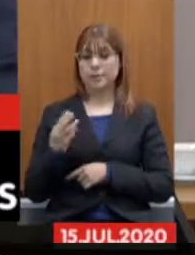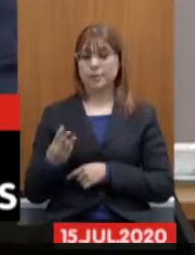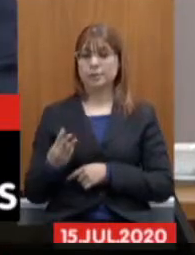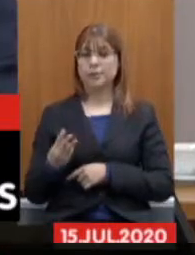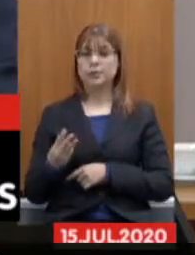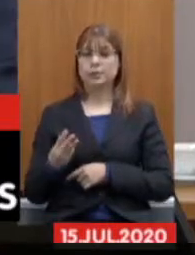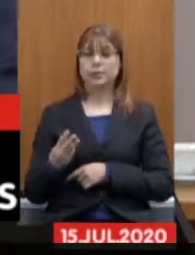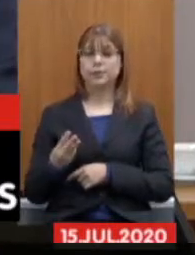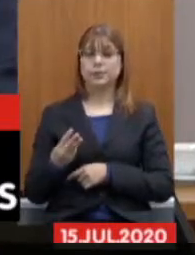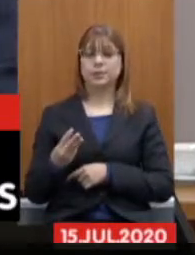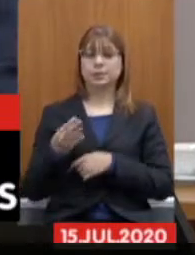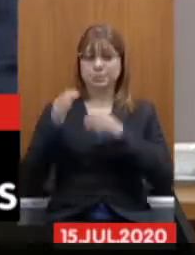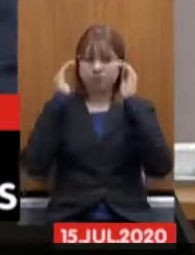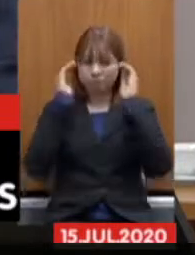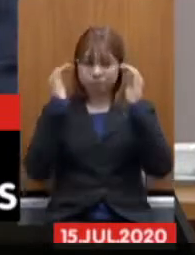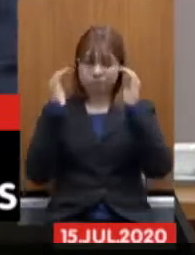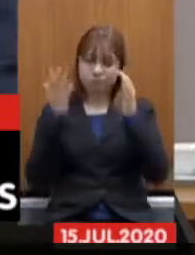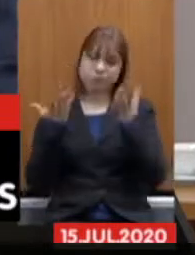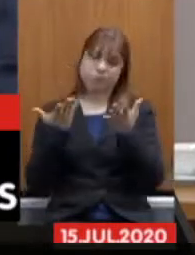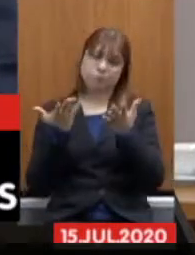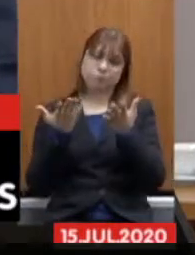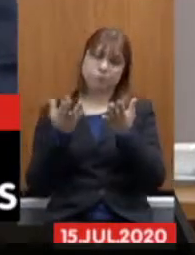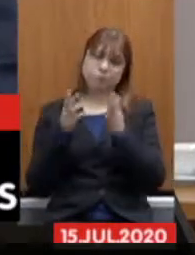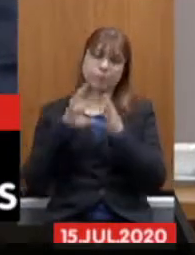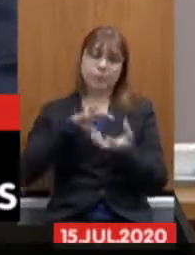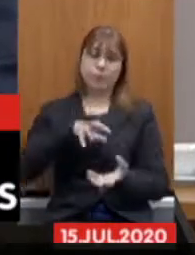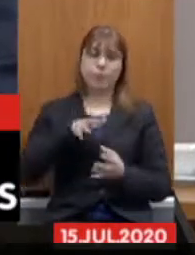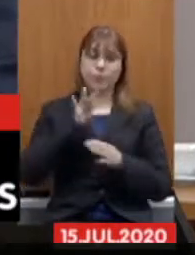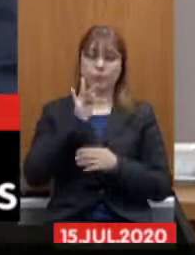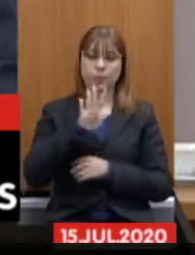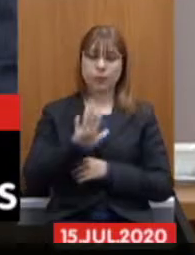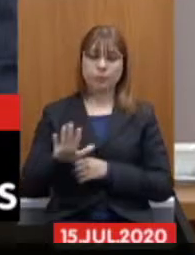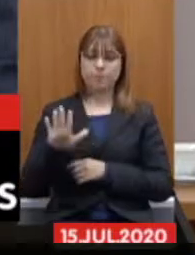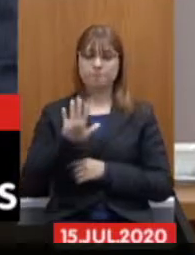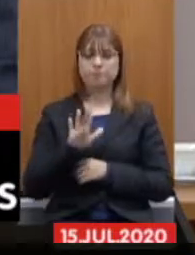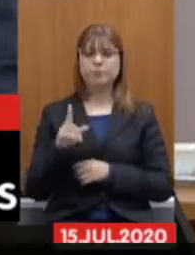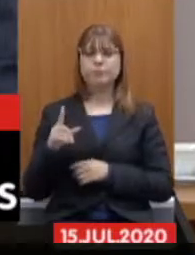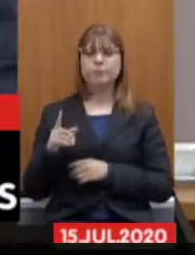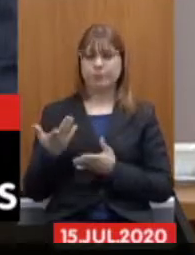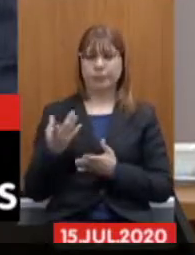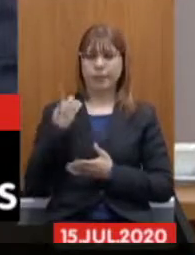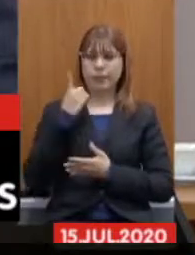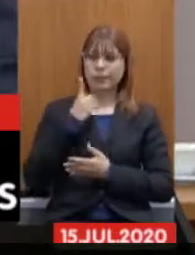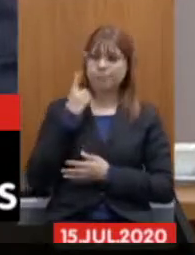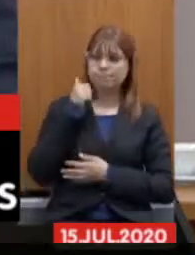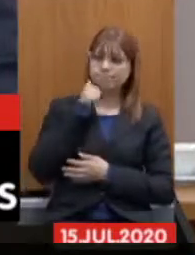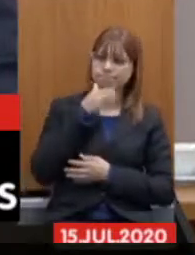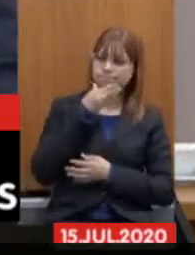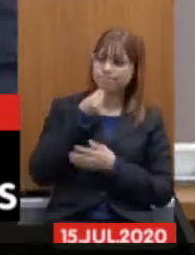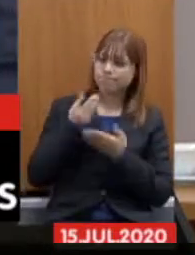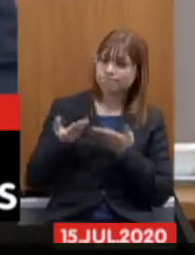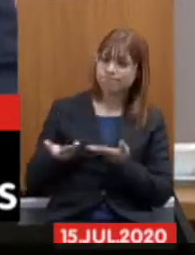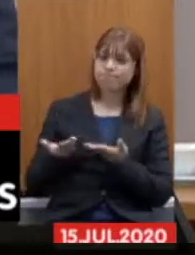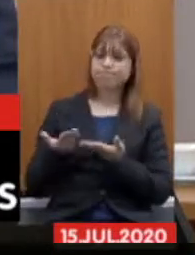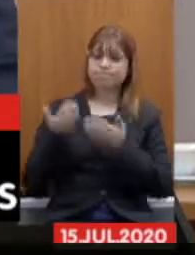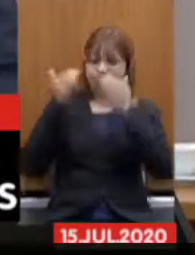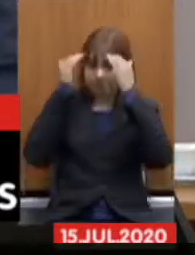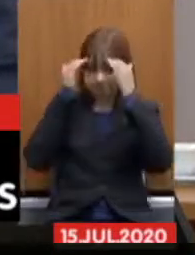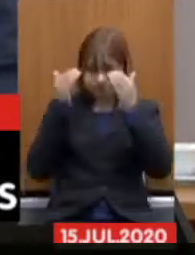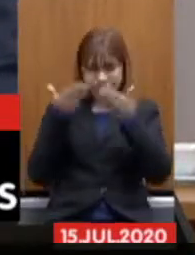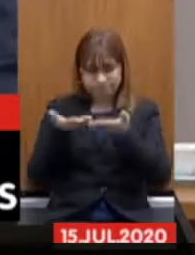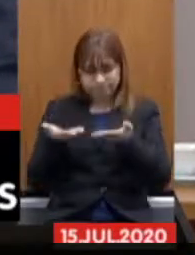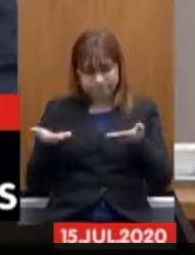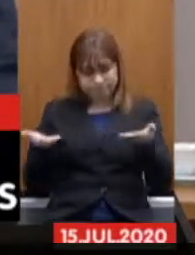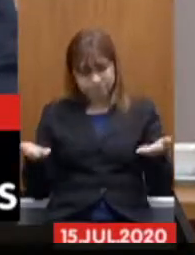reforma federal e a nós nos preocupa muito os senhores deputados e deputados os meus respeitos